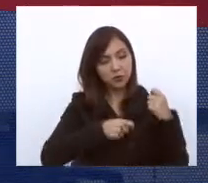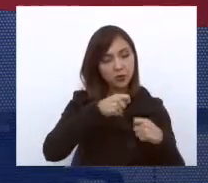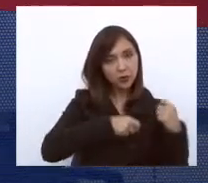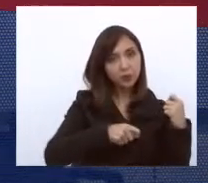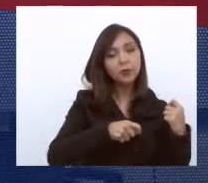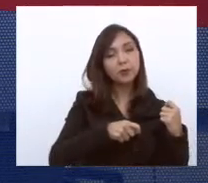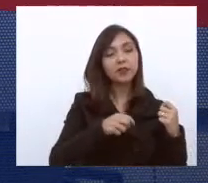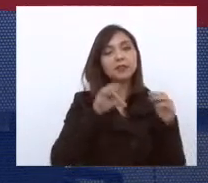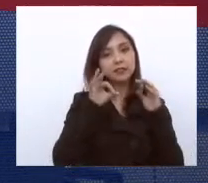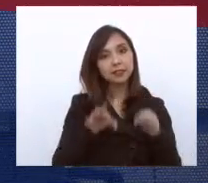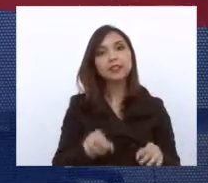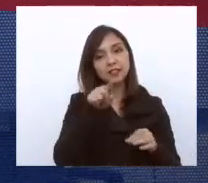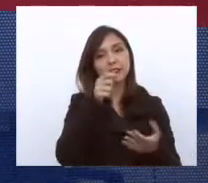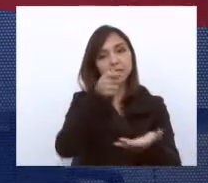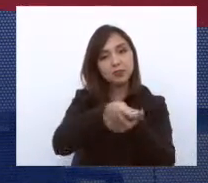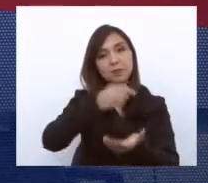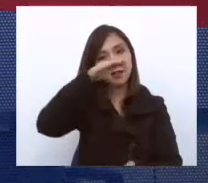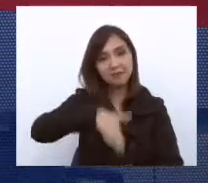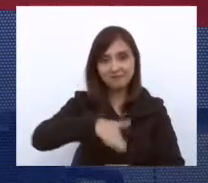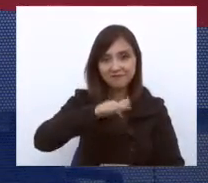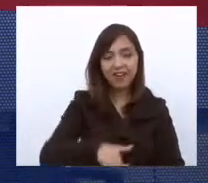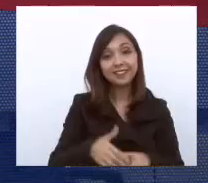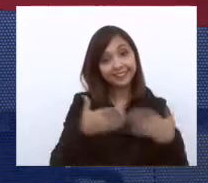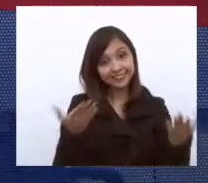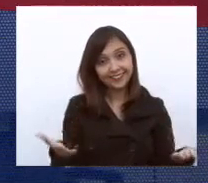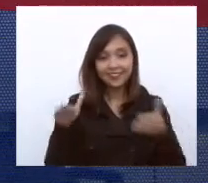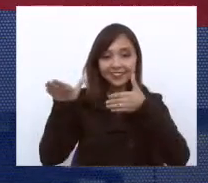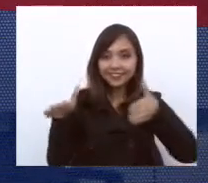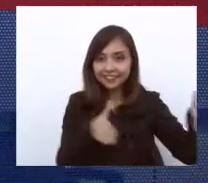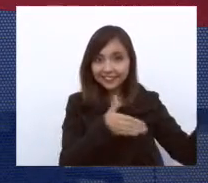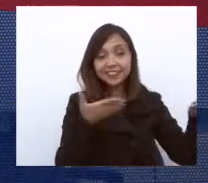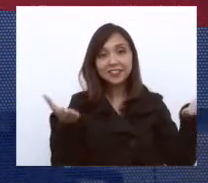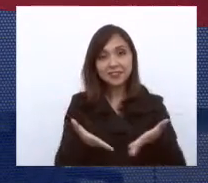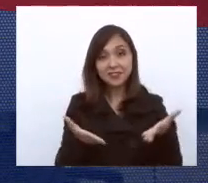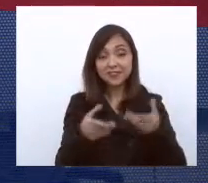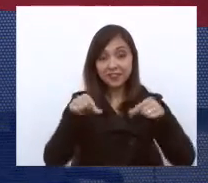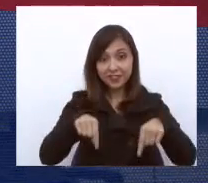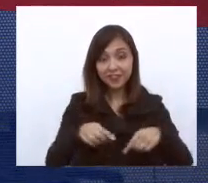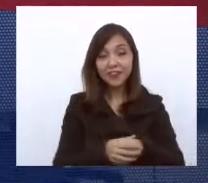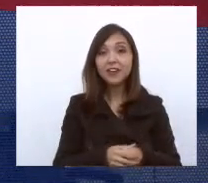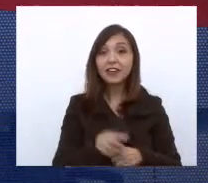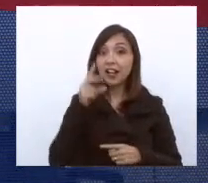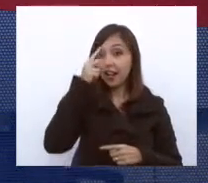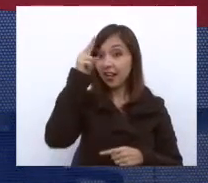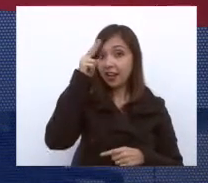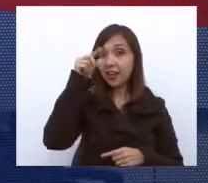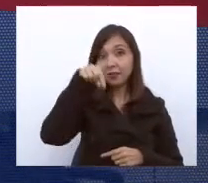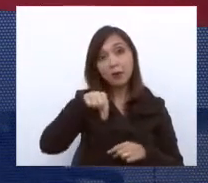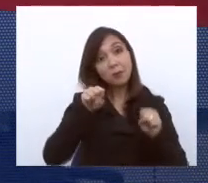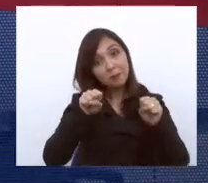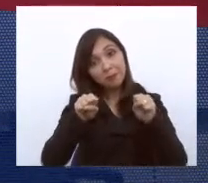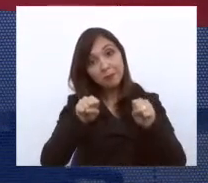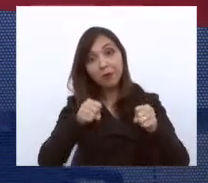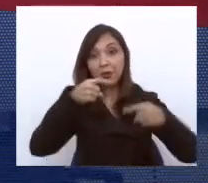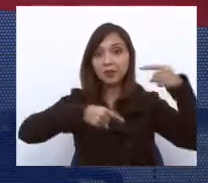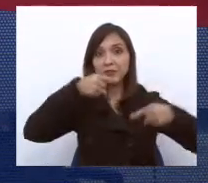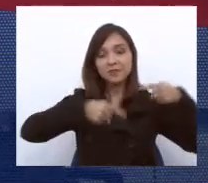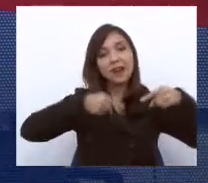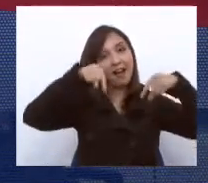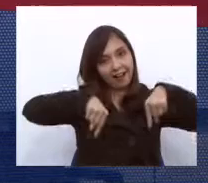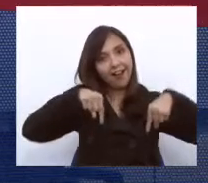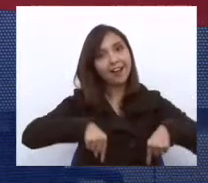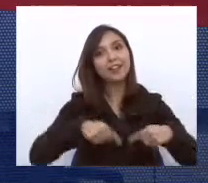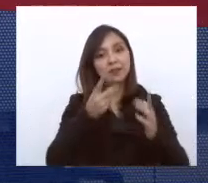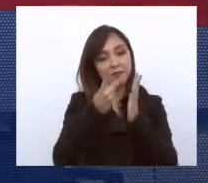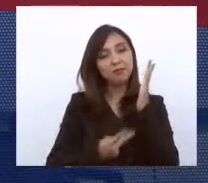com certeza você vai pagar menos. Portanto, essa é a sessão que se apresenta para agora, lembrando mais uma vez, podemos ter a polêmica e o debate com